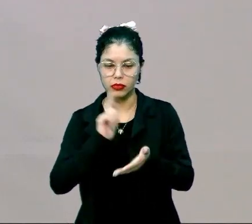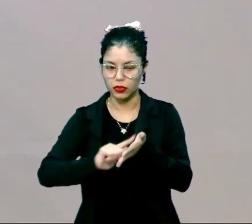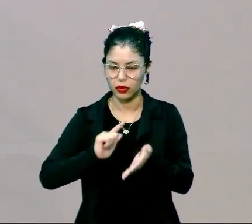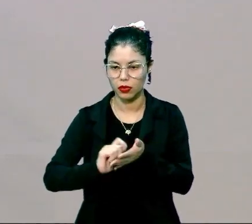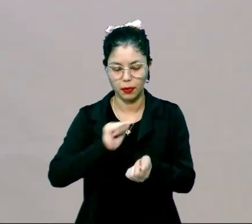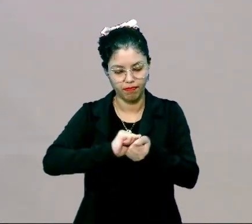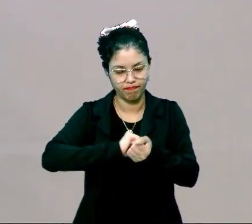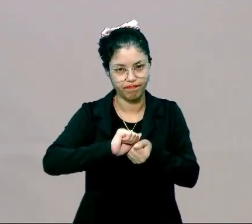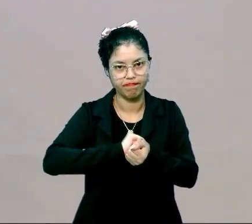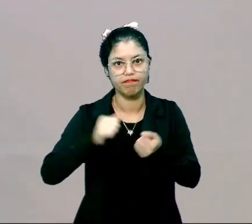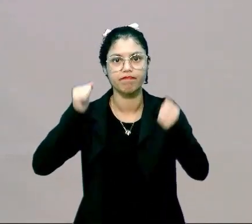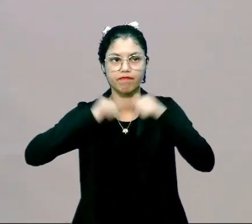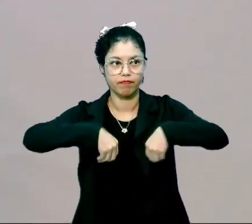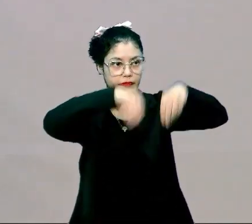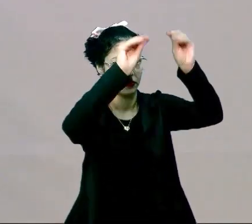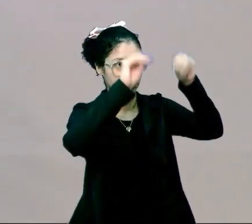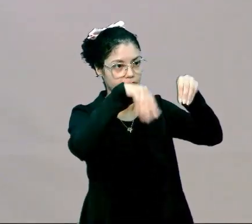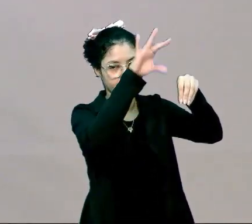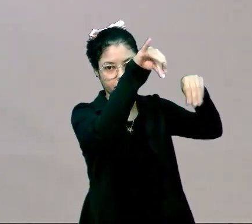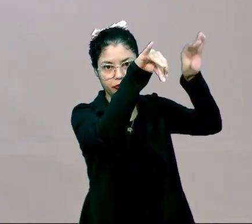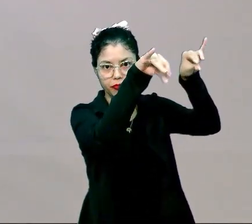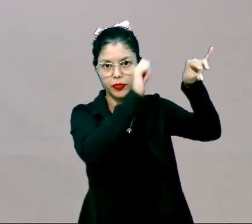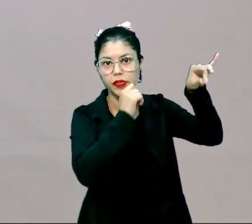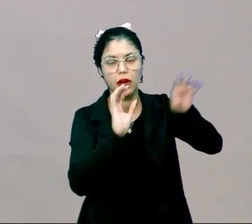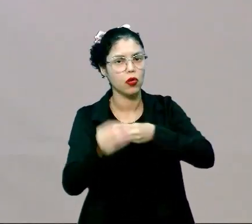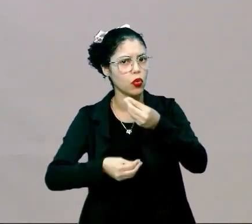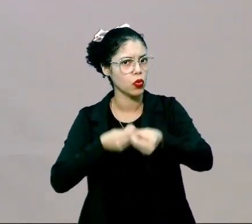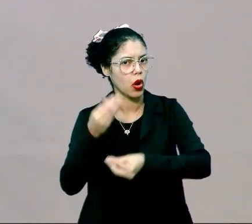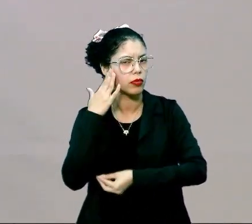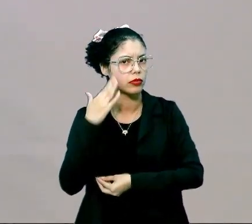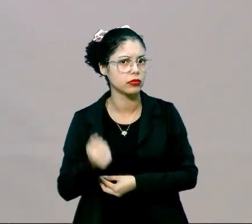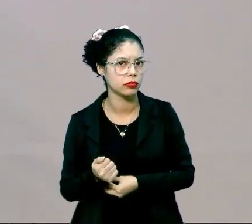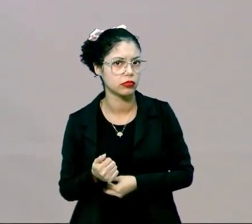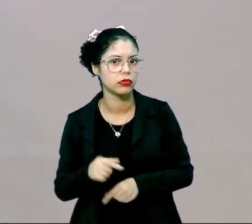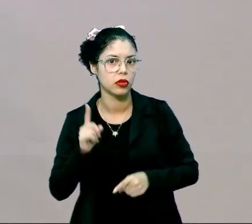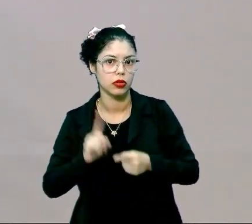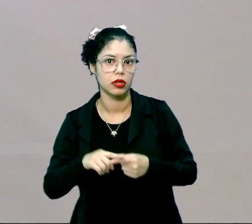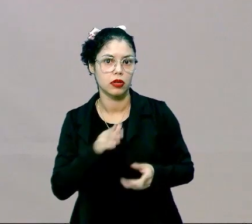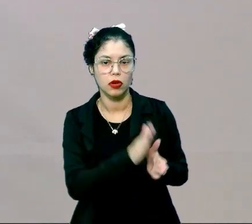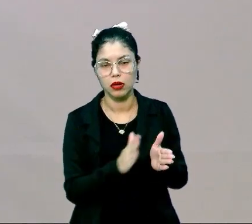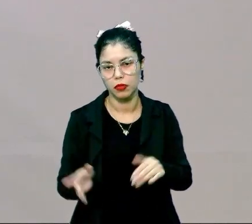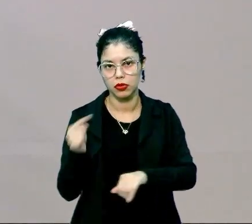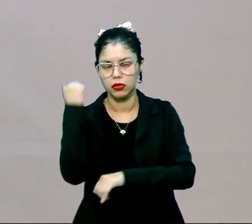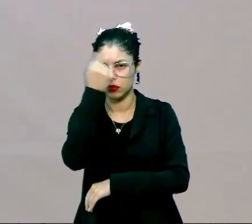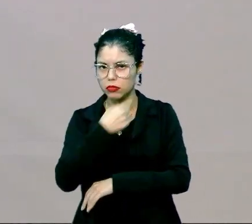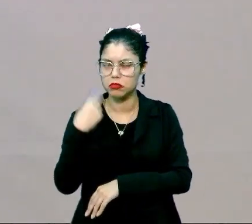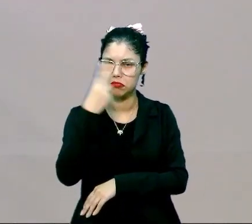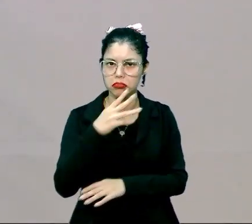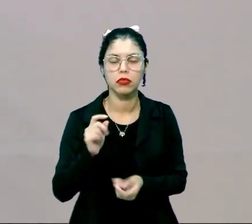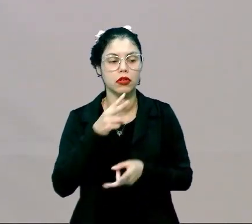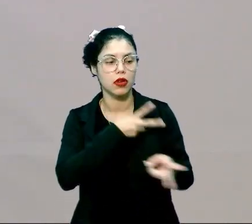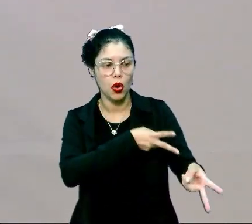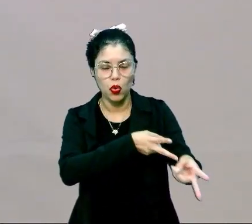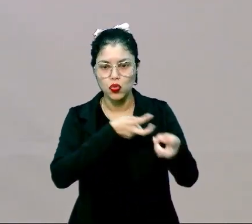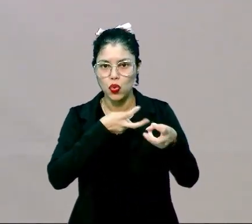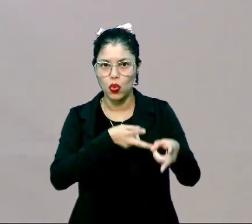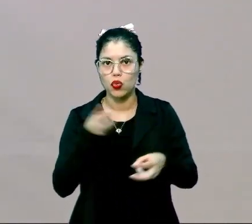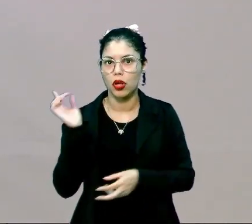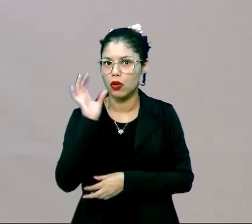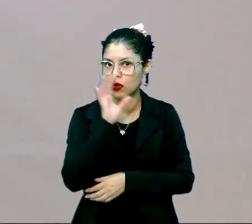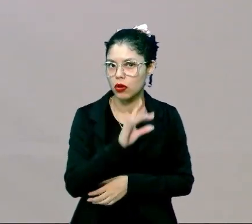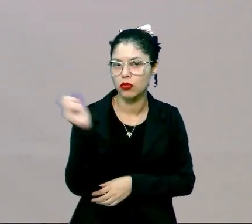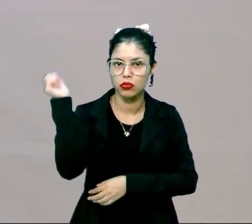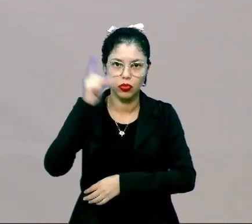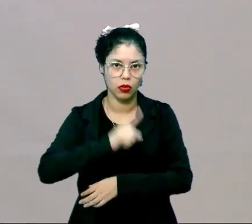uma roupa, colocou no varal. Como que você sabe que essa roupa ela vai secar? Com o passar de algumas horas. Ela vai absorver o calor